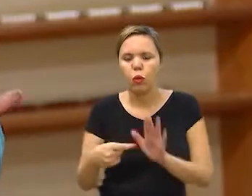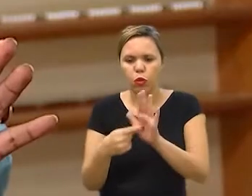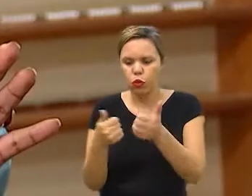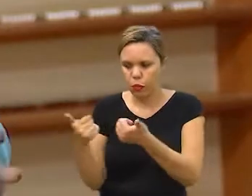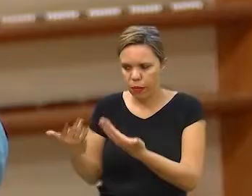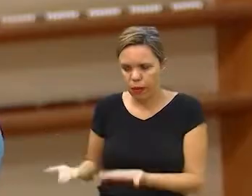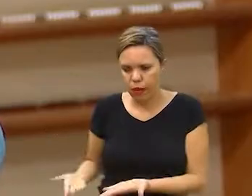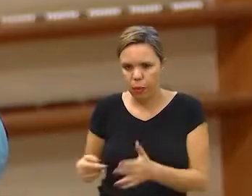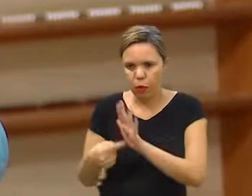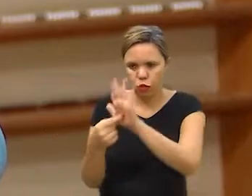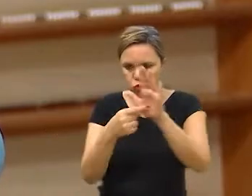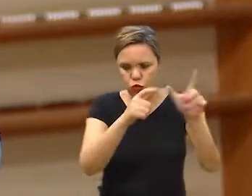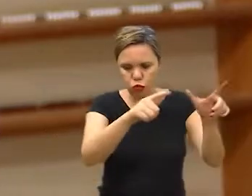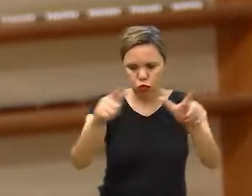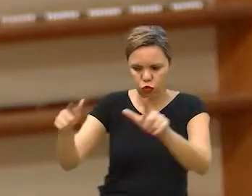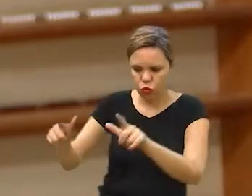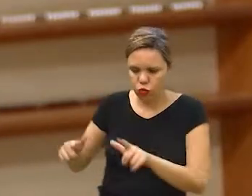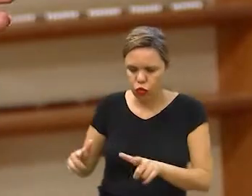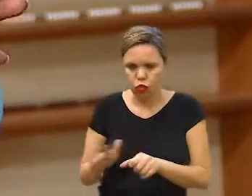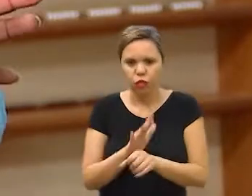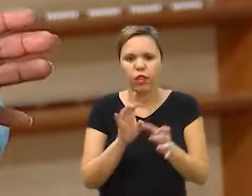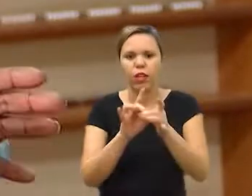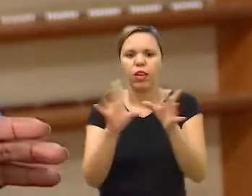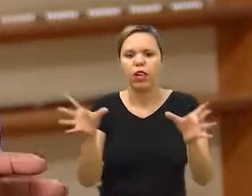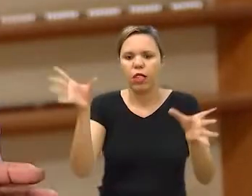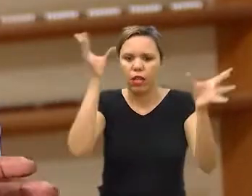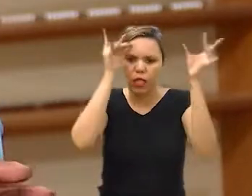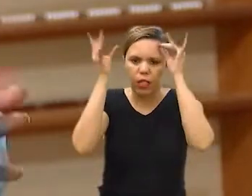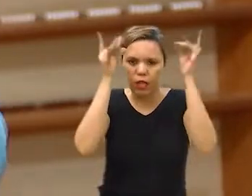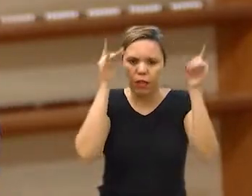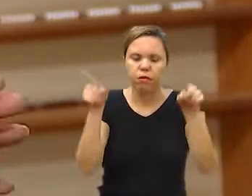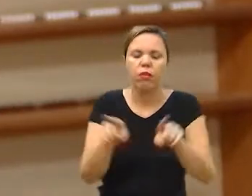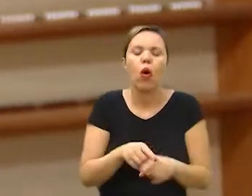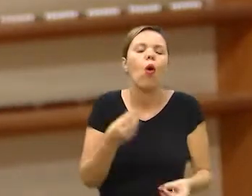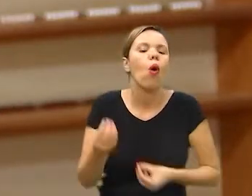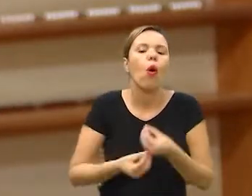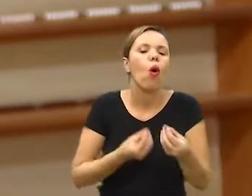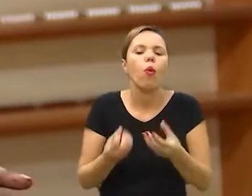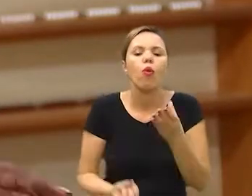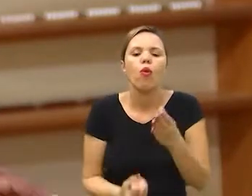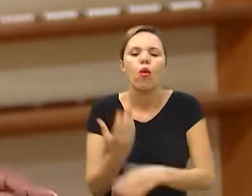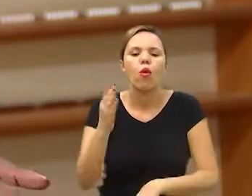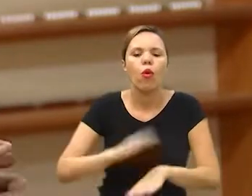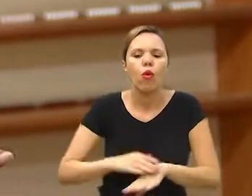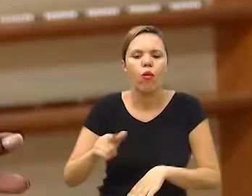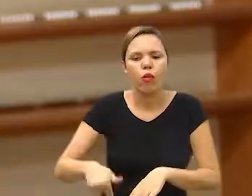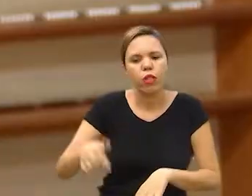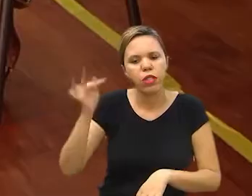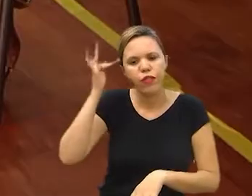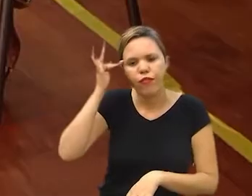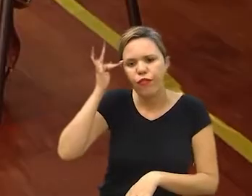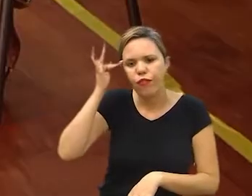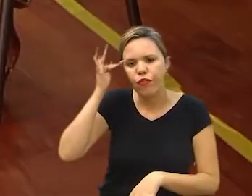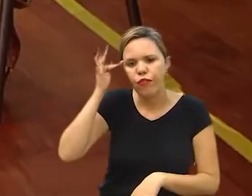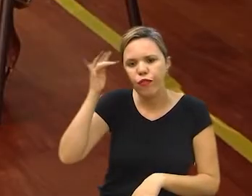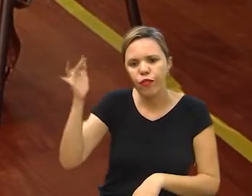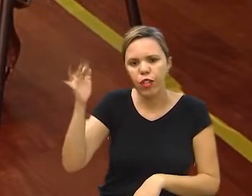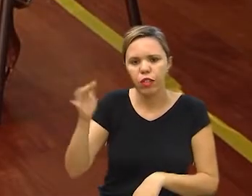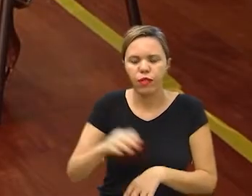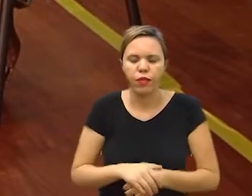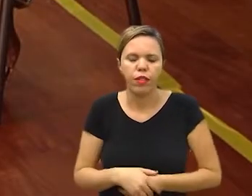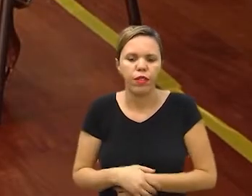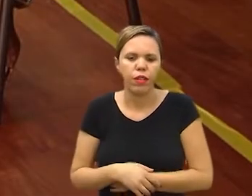desse espaço cheio de liberdade e aprendizagem também. Como é que nasceu essa filosofia?